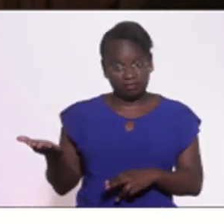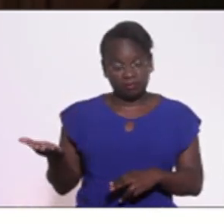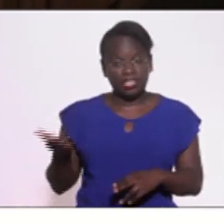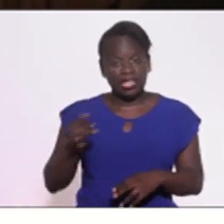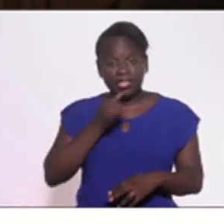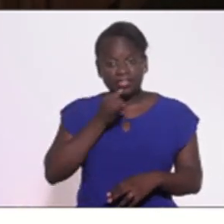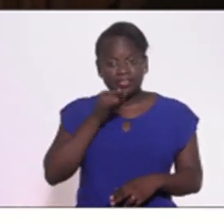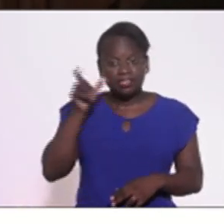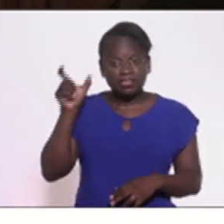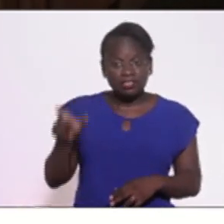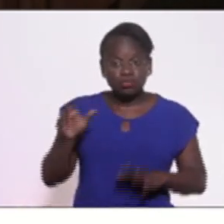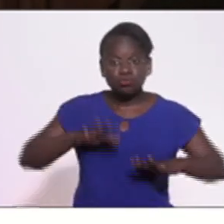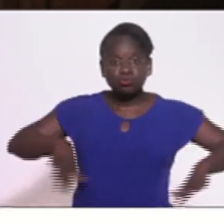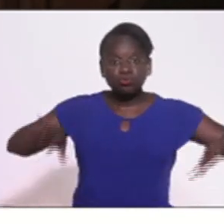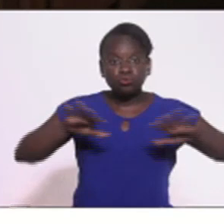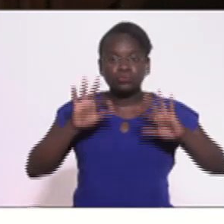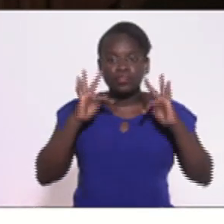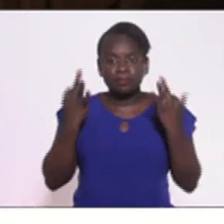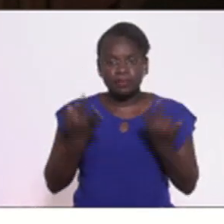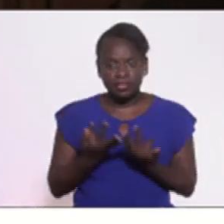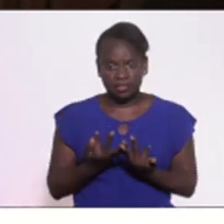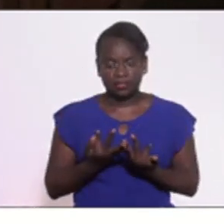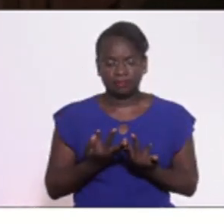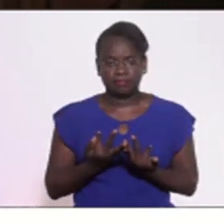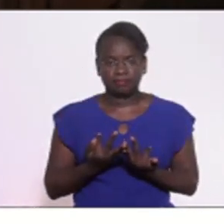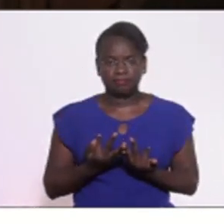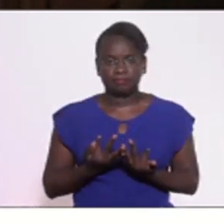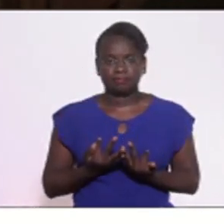é um exemplo para toda a nossa família